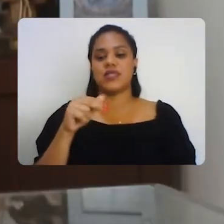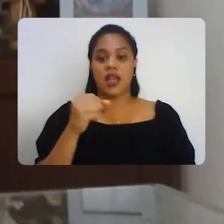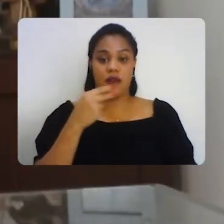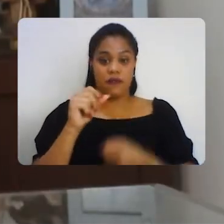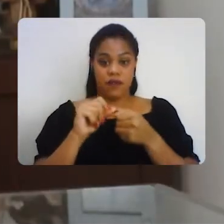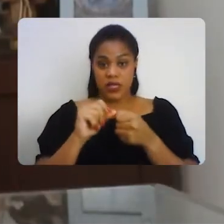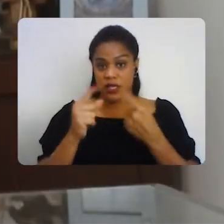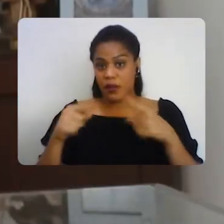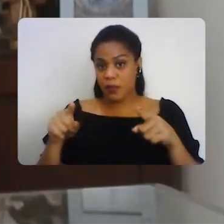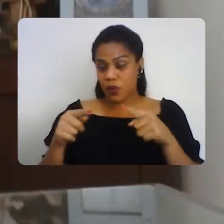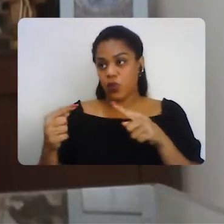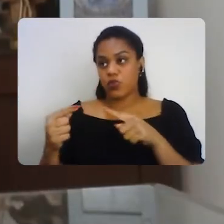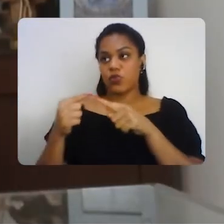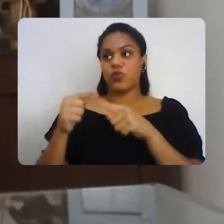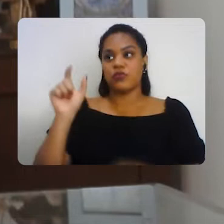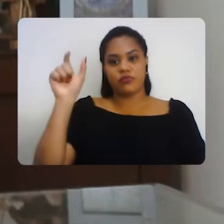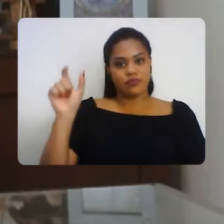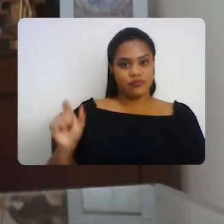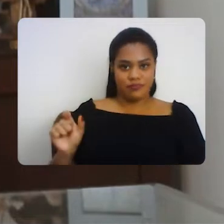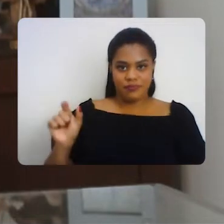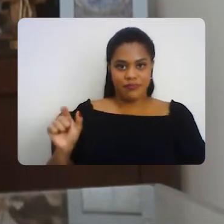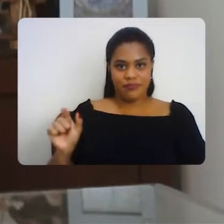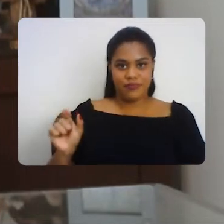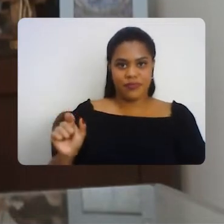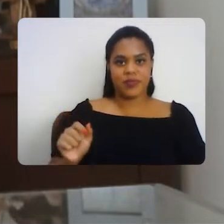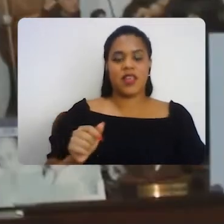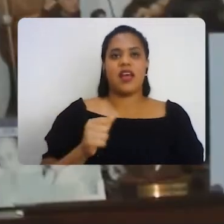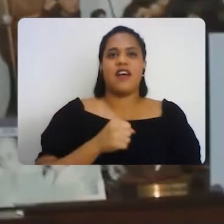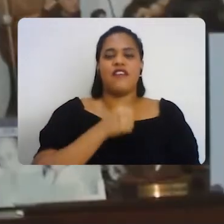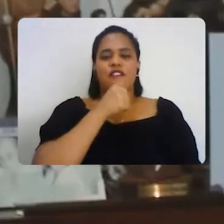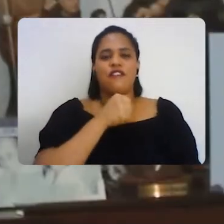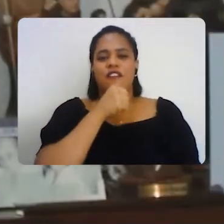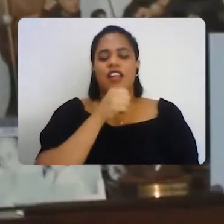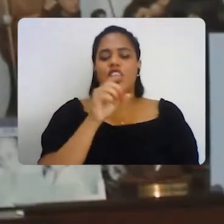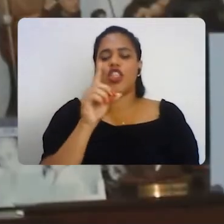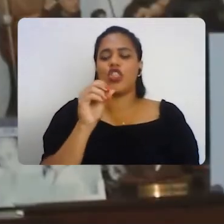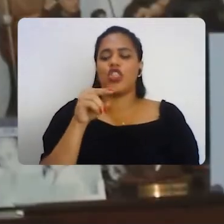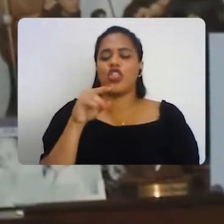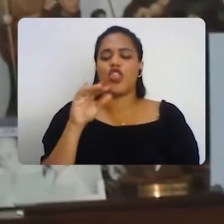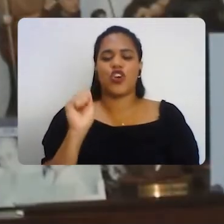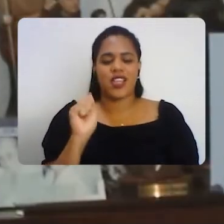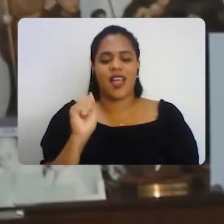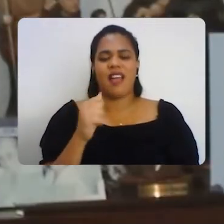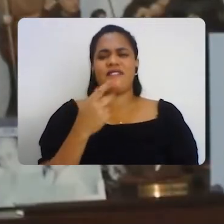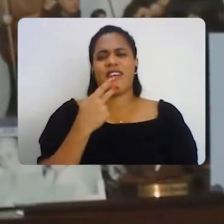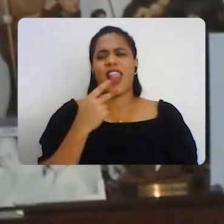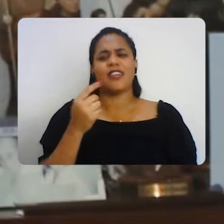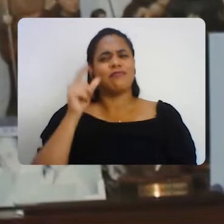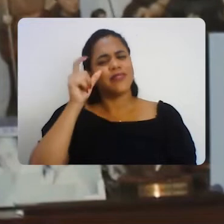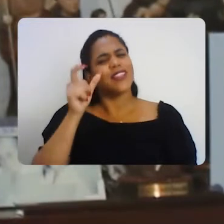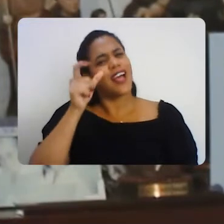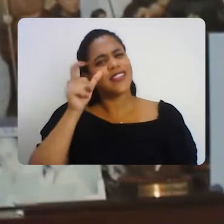fizéssemos uma música para a personagem, a velha Dônia. E é uma